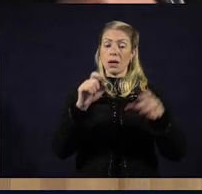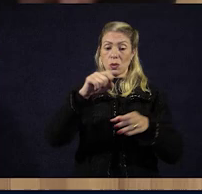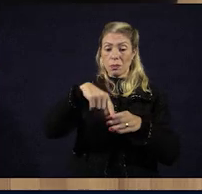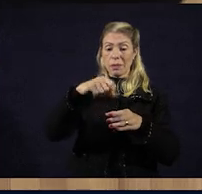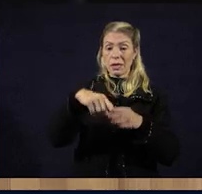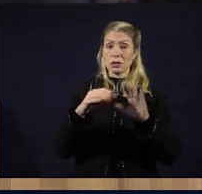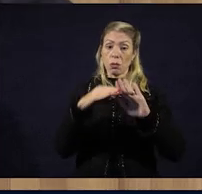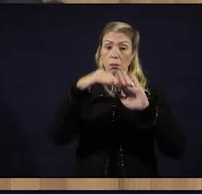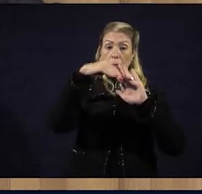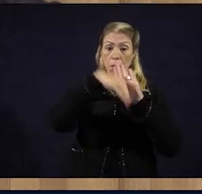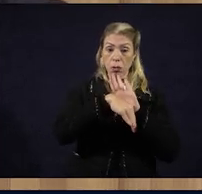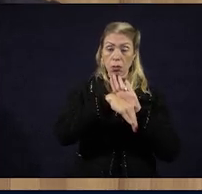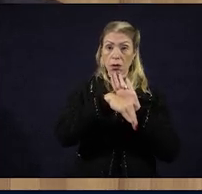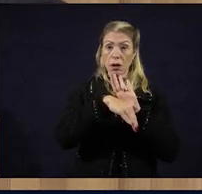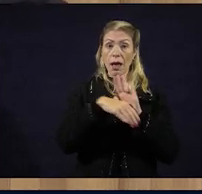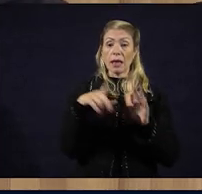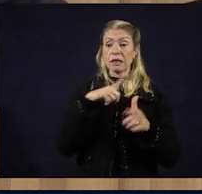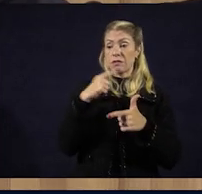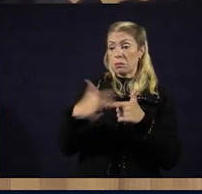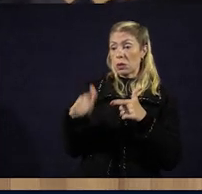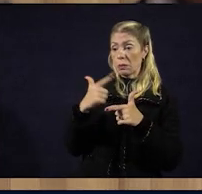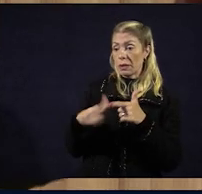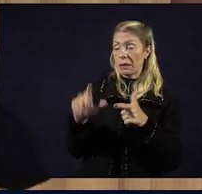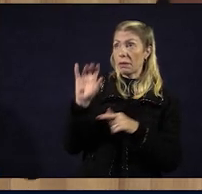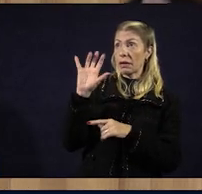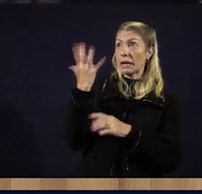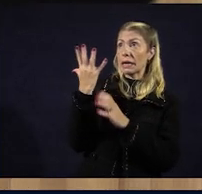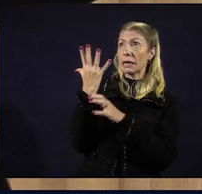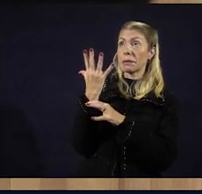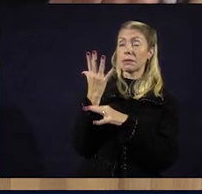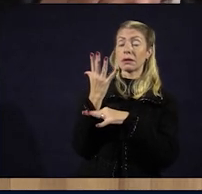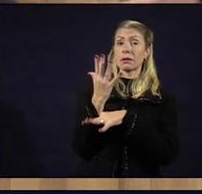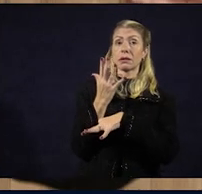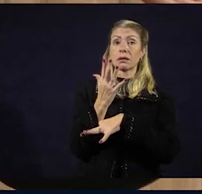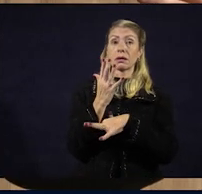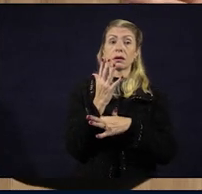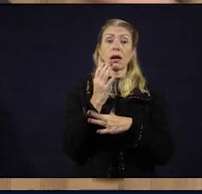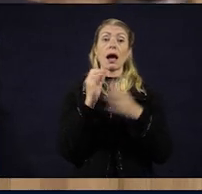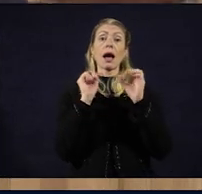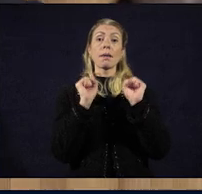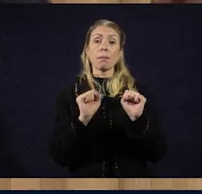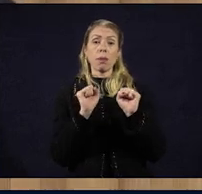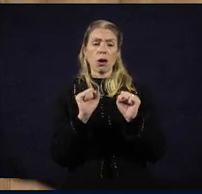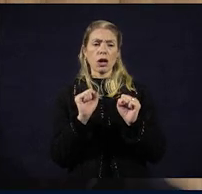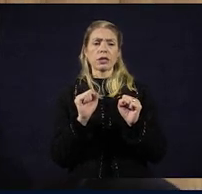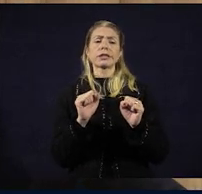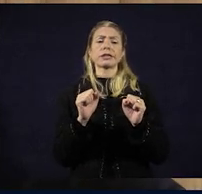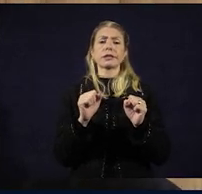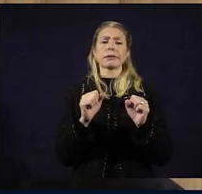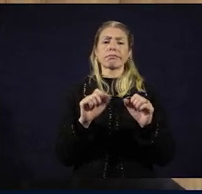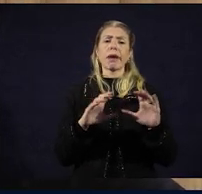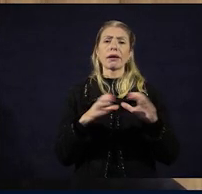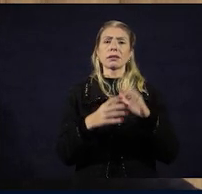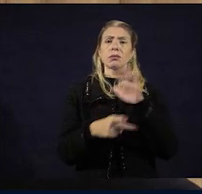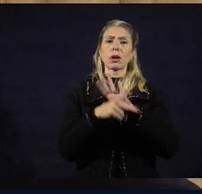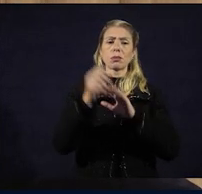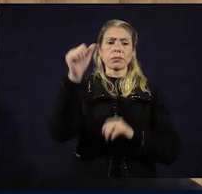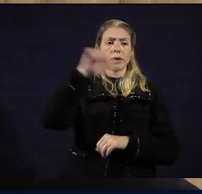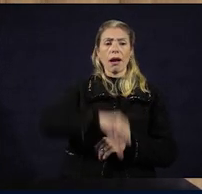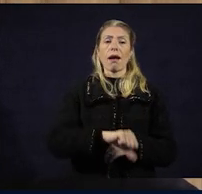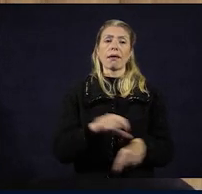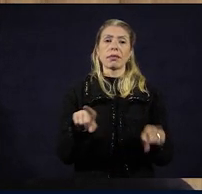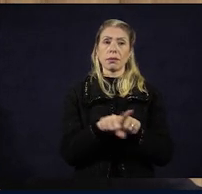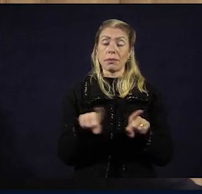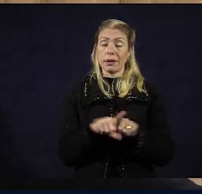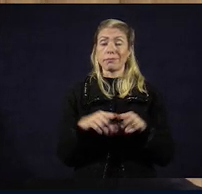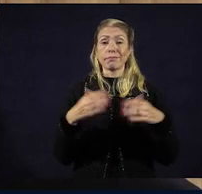commod Cai ou teve um problema climático E aí às vezes a ação cai Por isso mesmo a empresa performando bem então esse